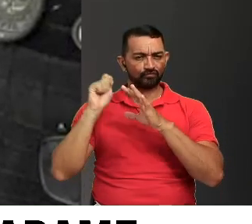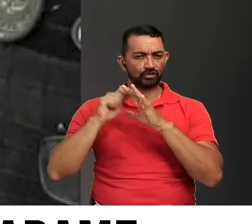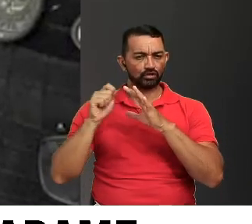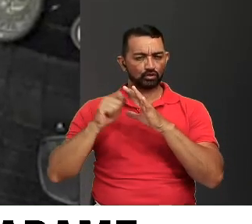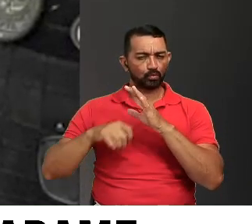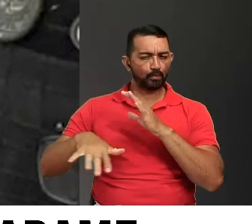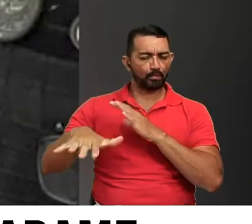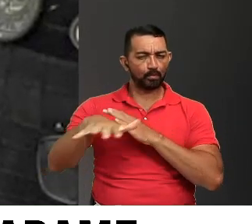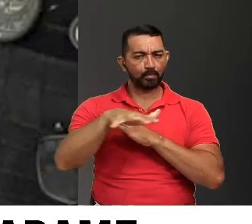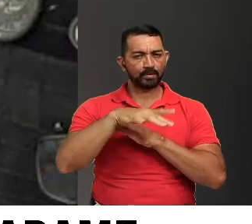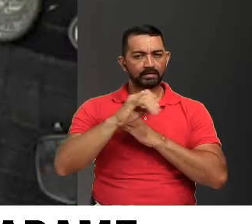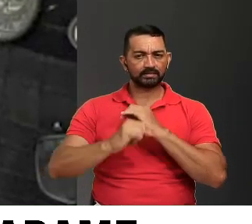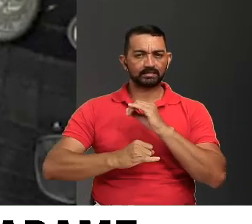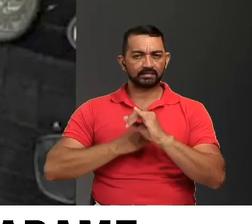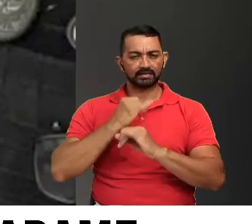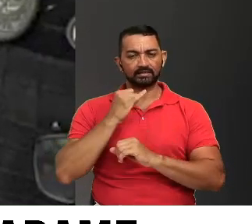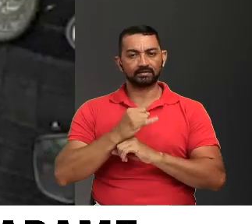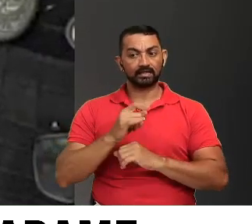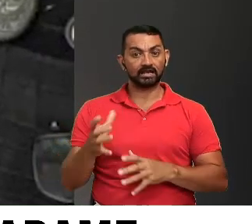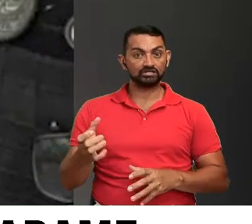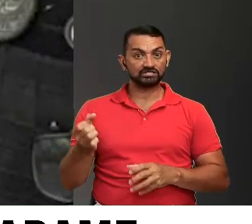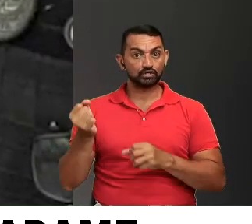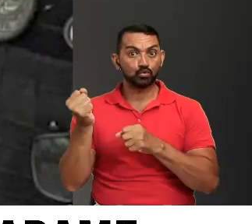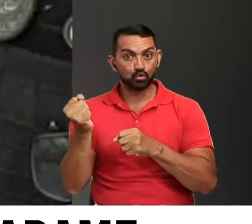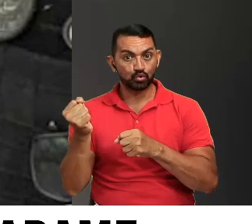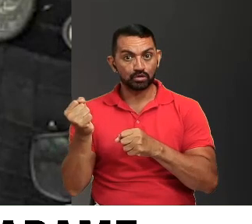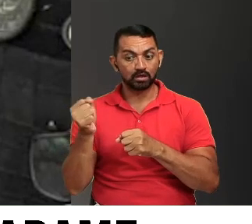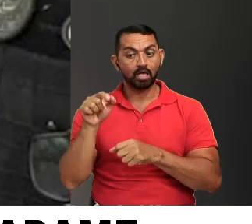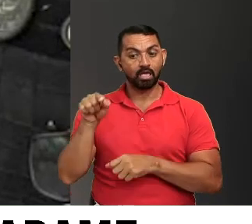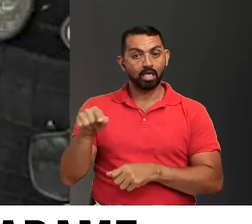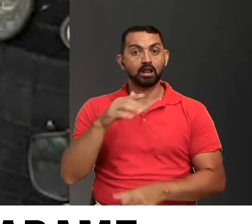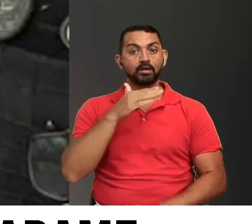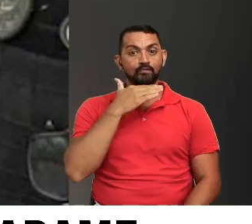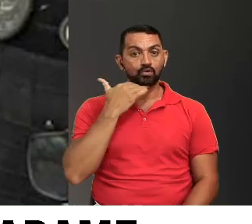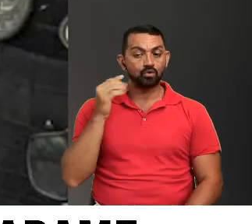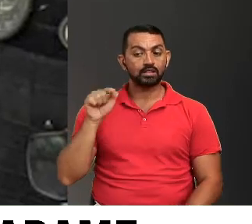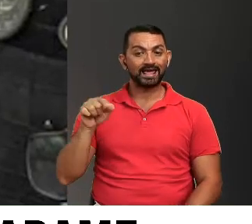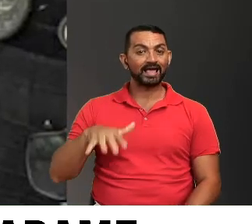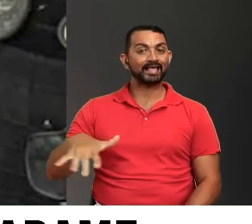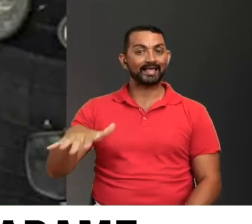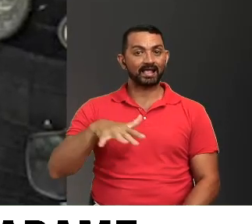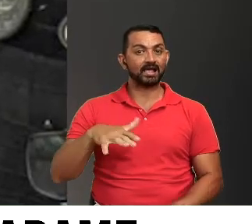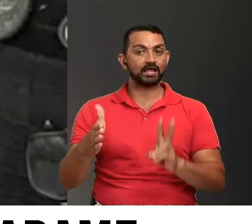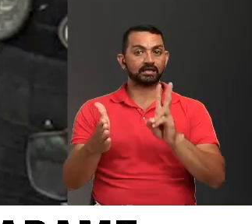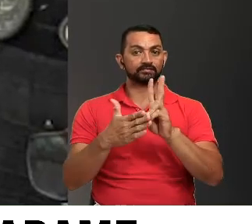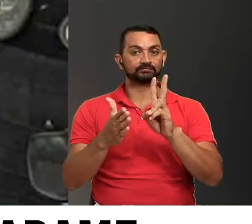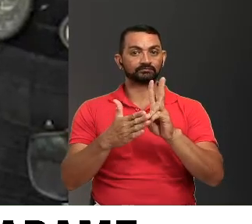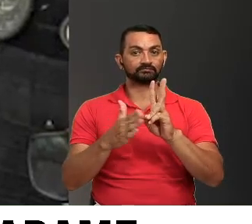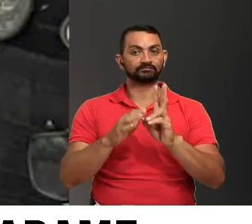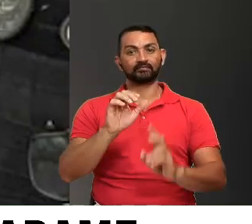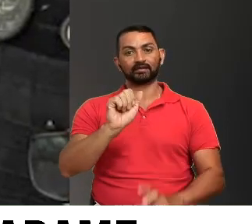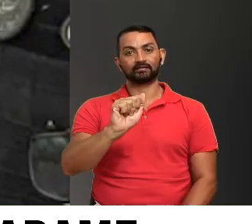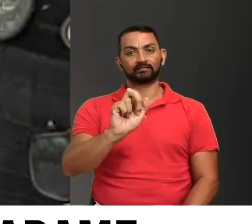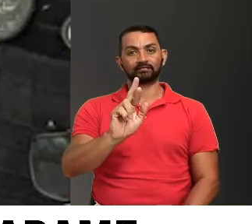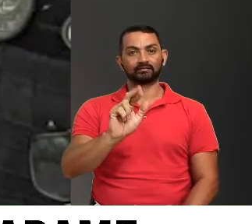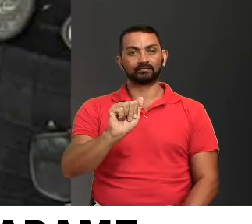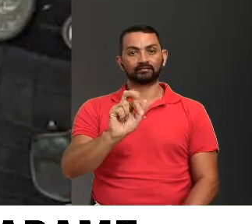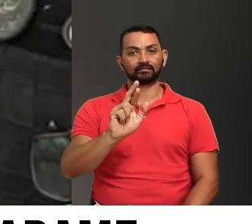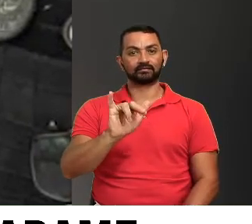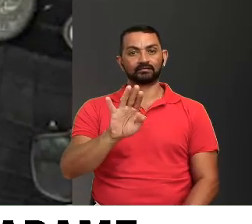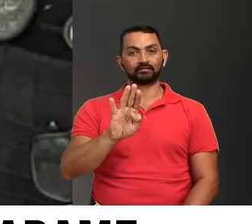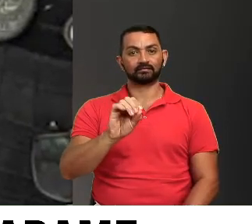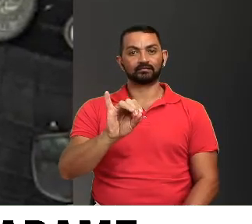dele que circularam pela internet, dele segurando o animal morto lá na área indígena de